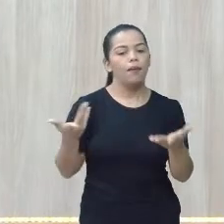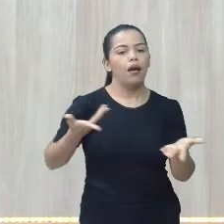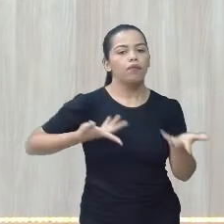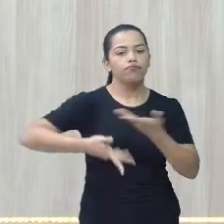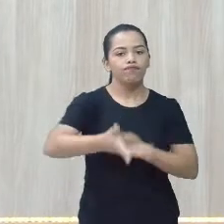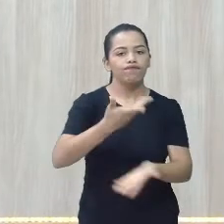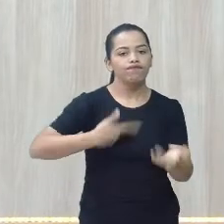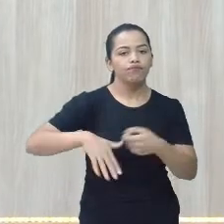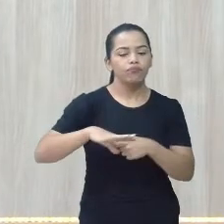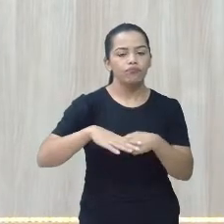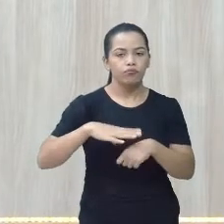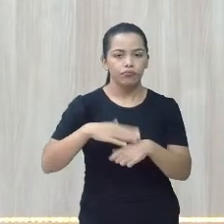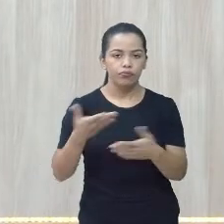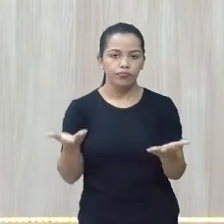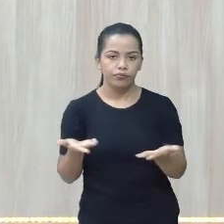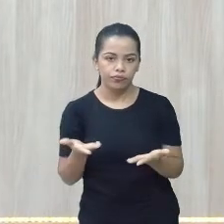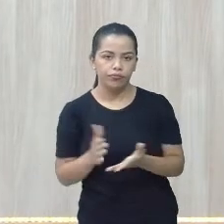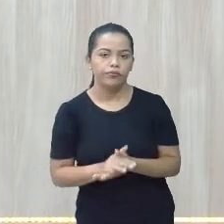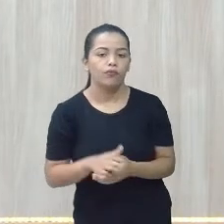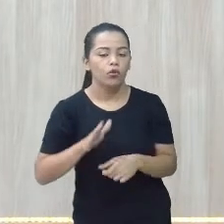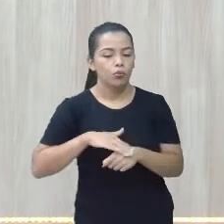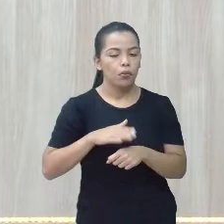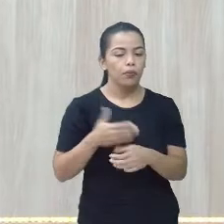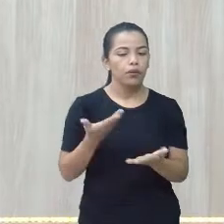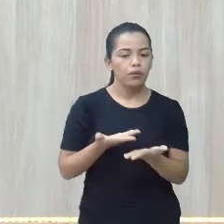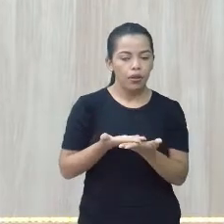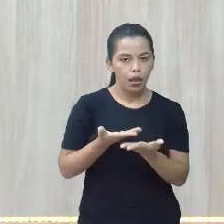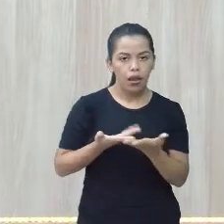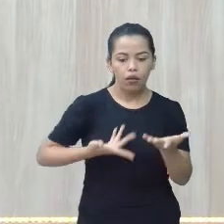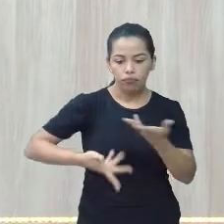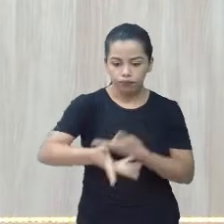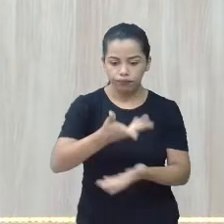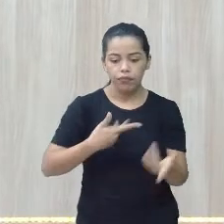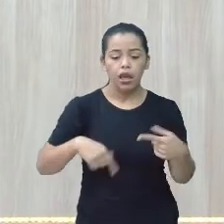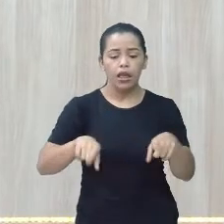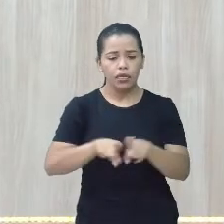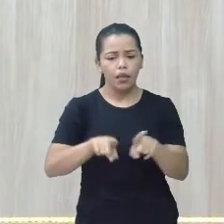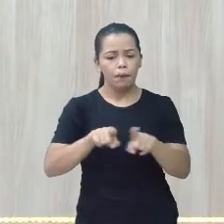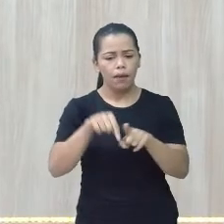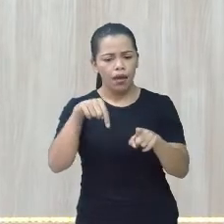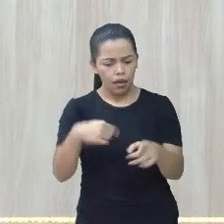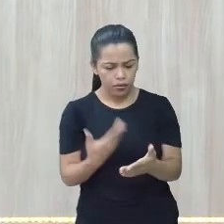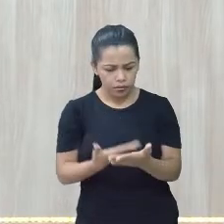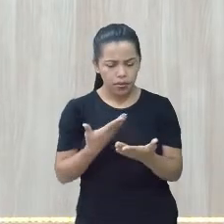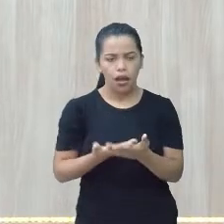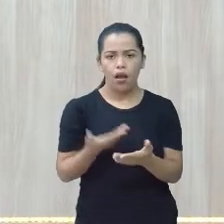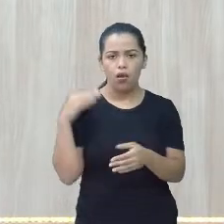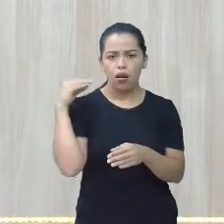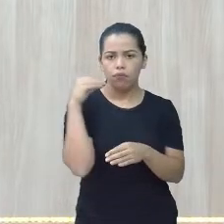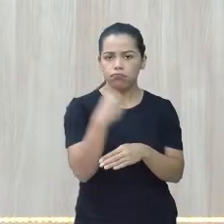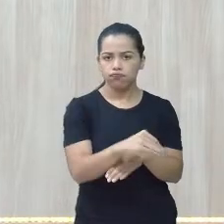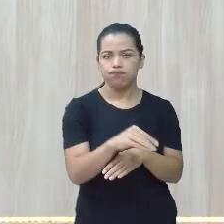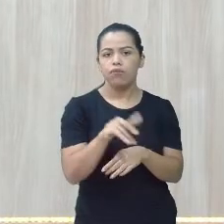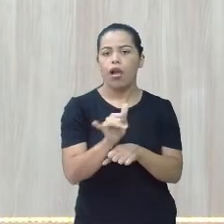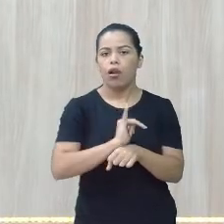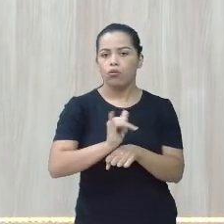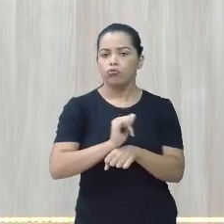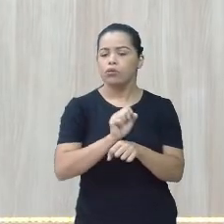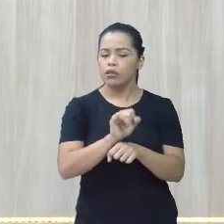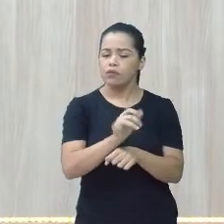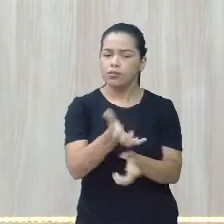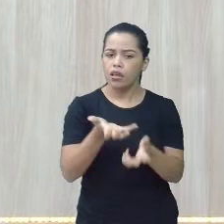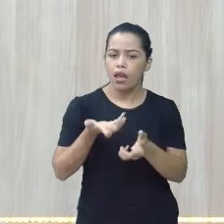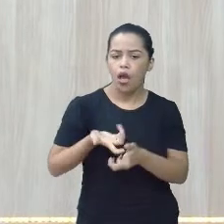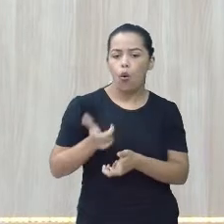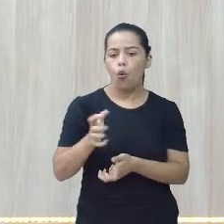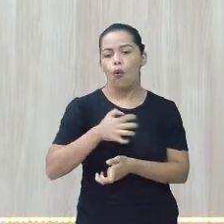e utiliza, tá certo? E fala comigo durante a aula. Essa aula também ficará disponível no YouTube, caso você queira assistir de outra forma. Então,